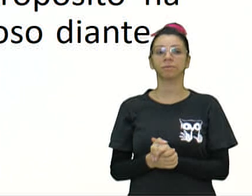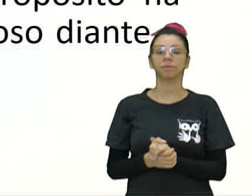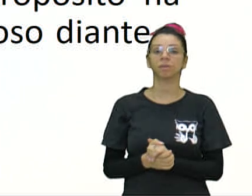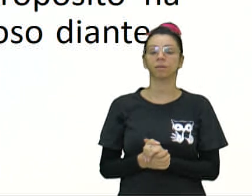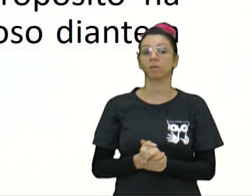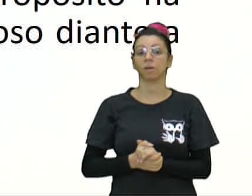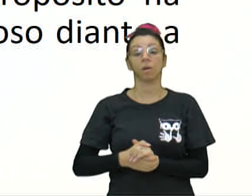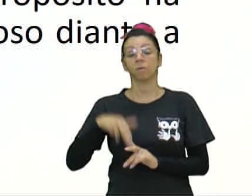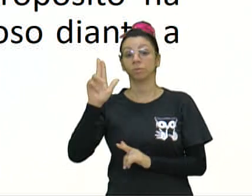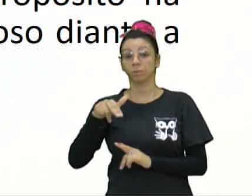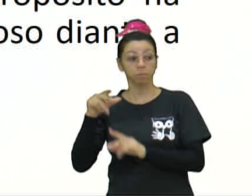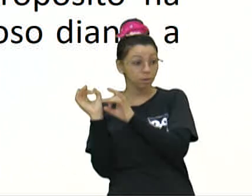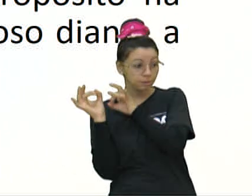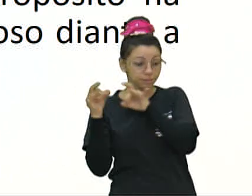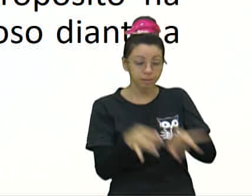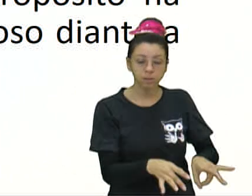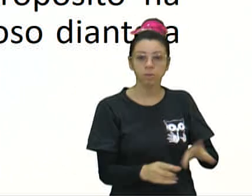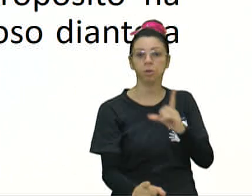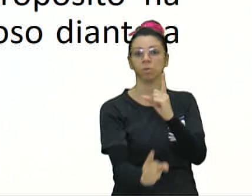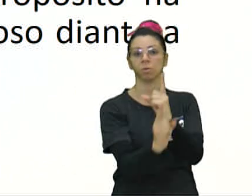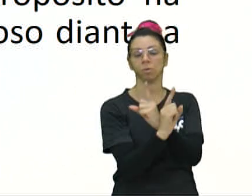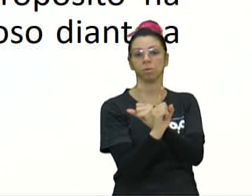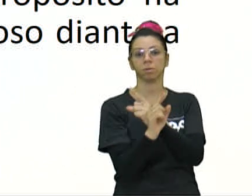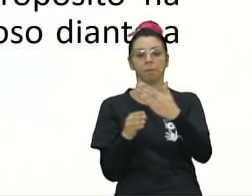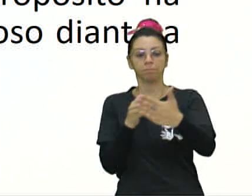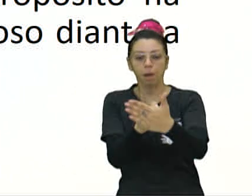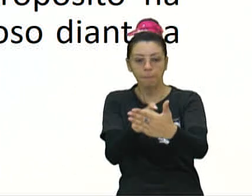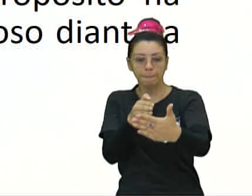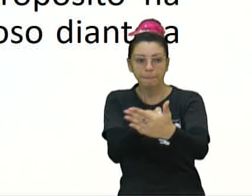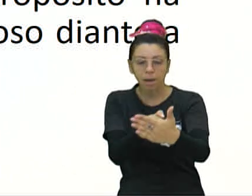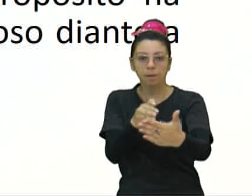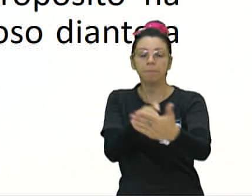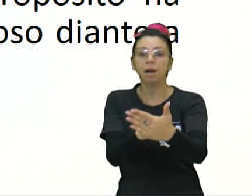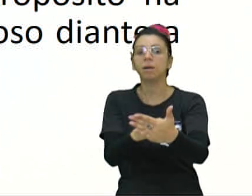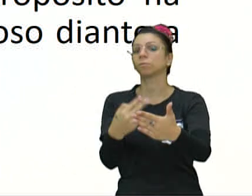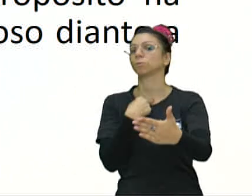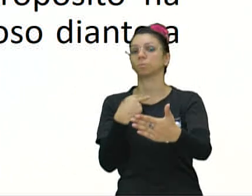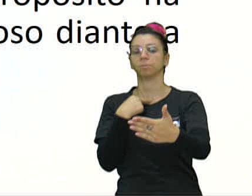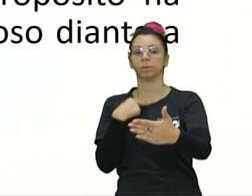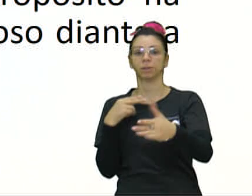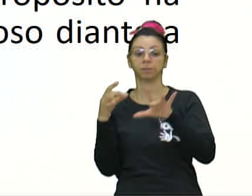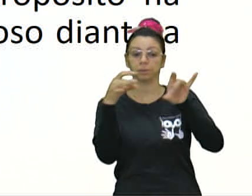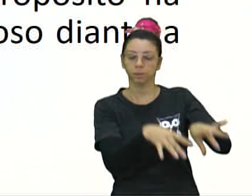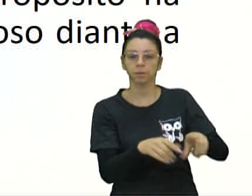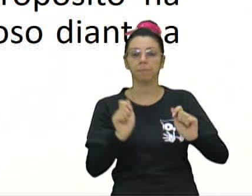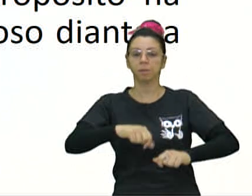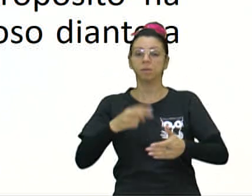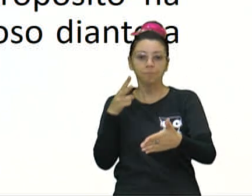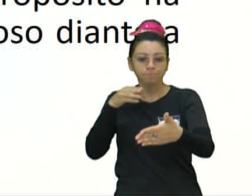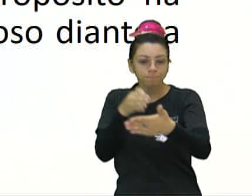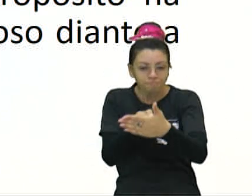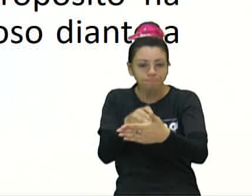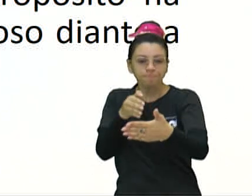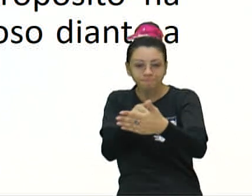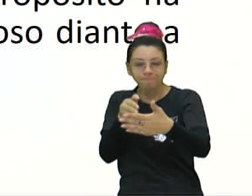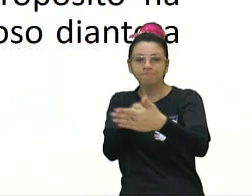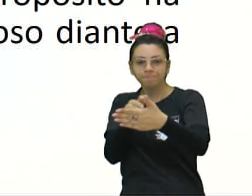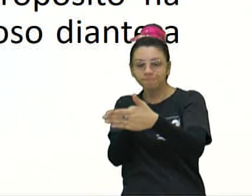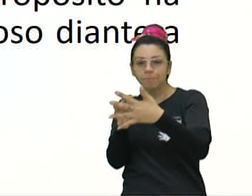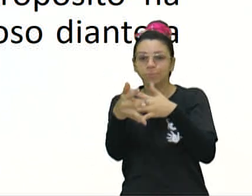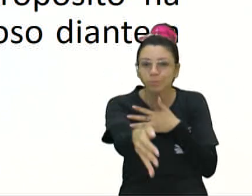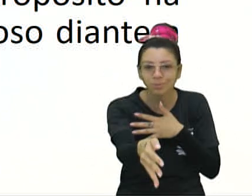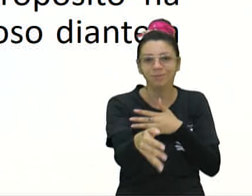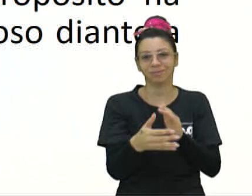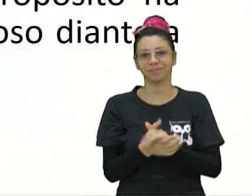não desistir quando encontramos obstáculos, tanto na prática do taekwondo como na vida, né? Para progredirmos e termos que ter firmeza e propósito